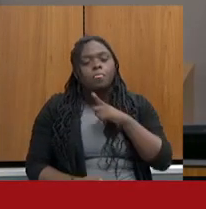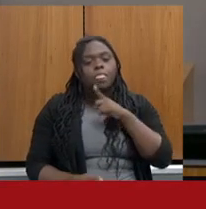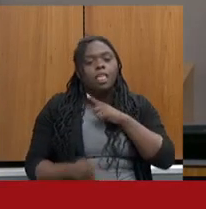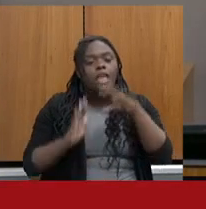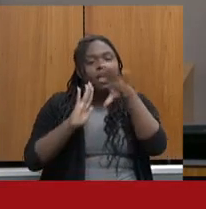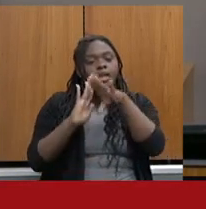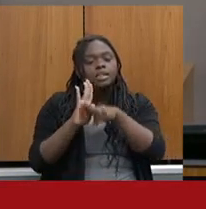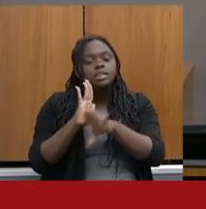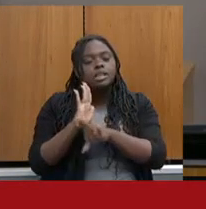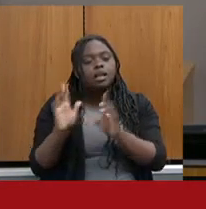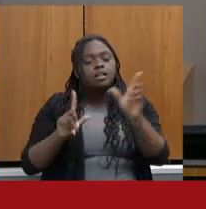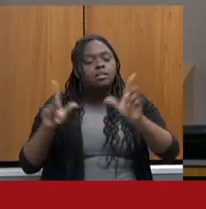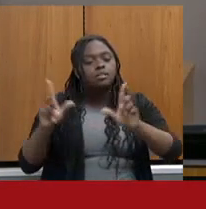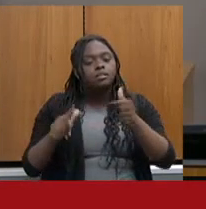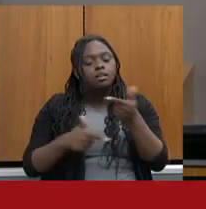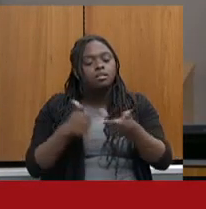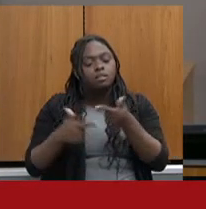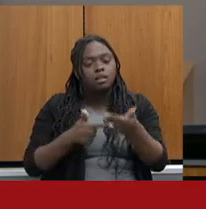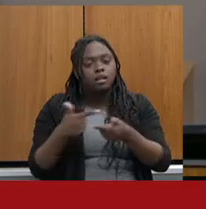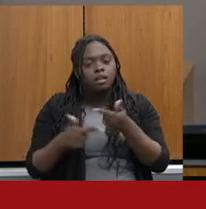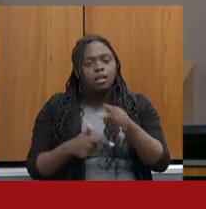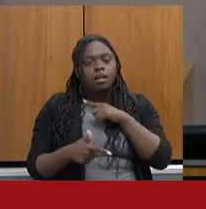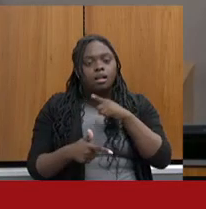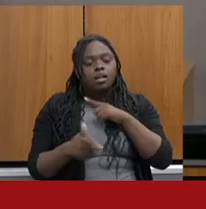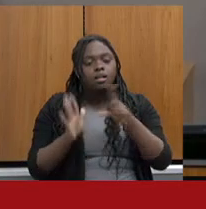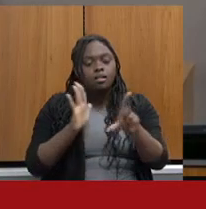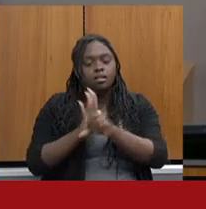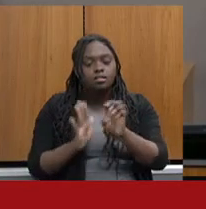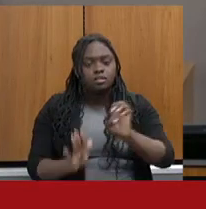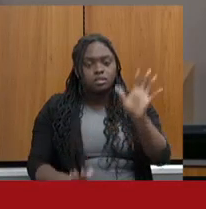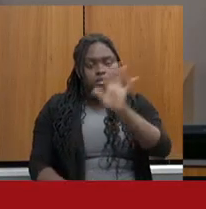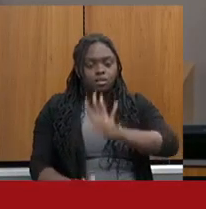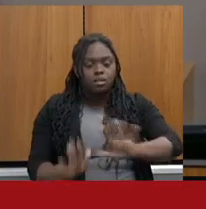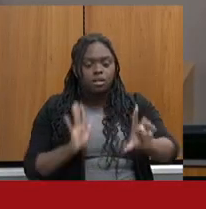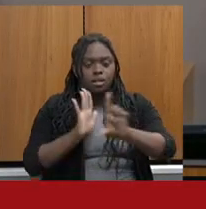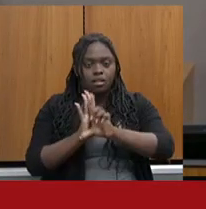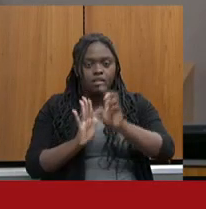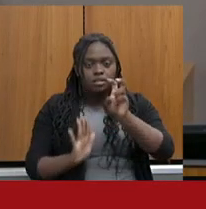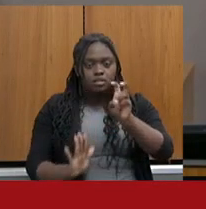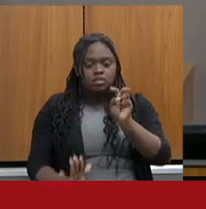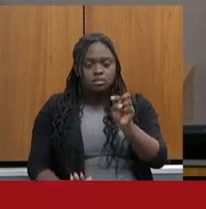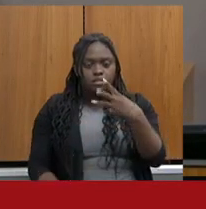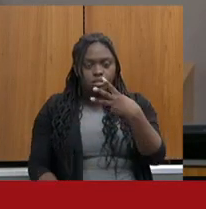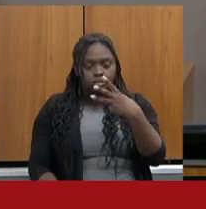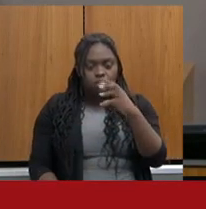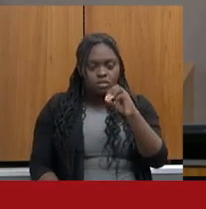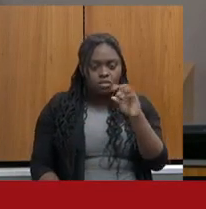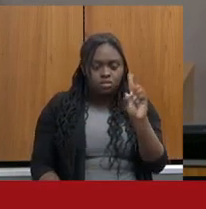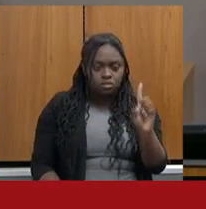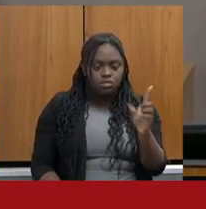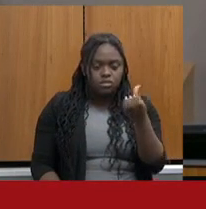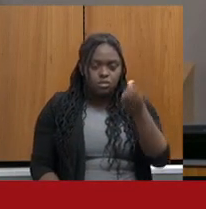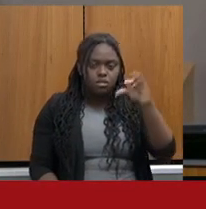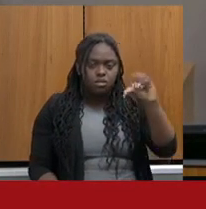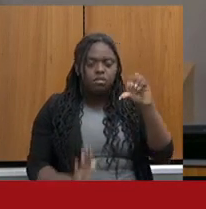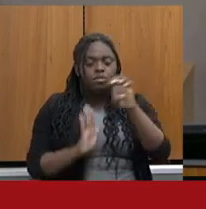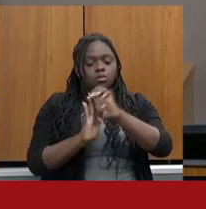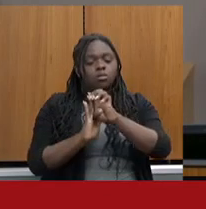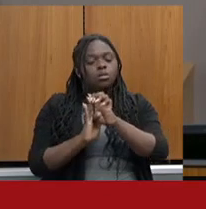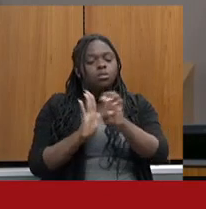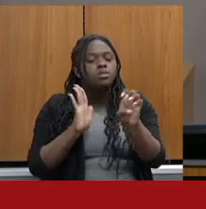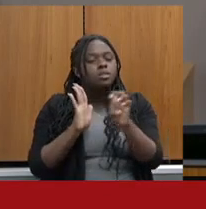elas são disciplinadas pela legislação Estadual a lei 5.301 de 69 que é o estatuto dos militares